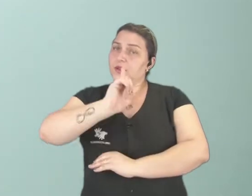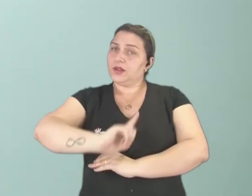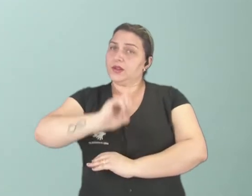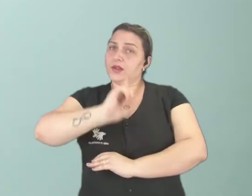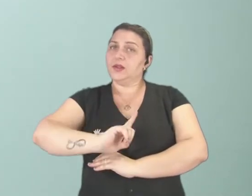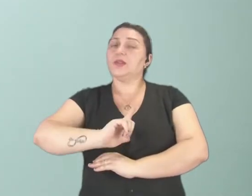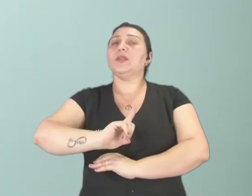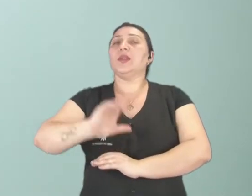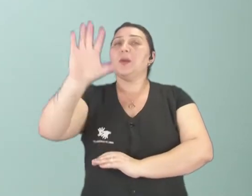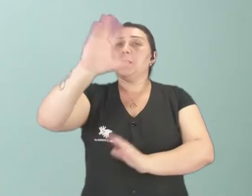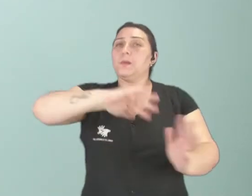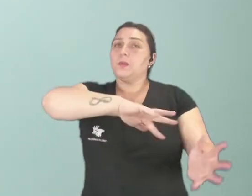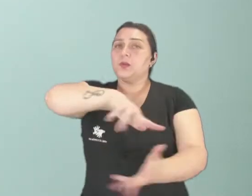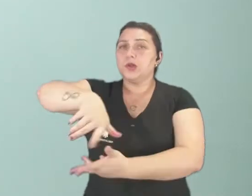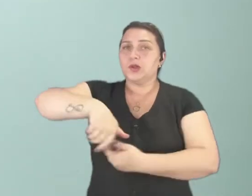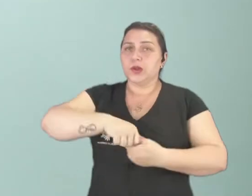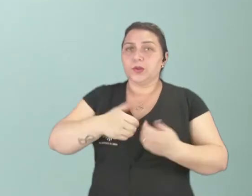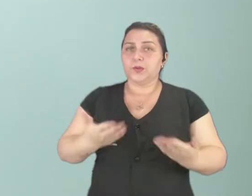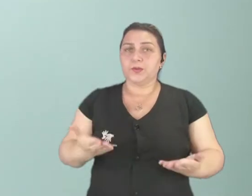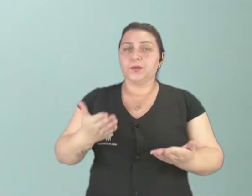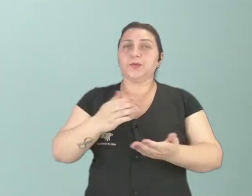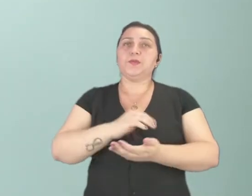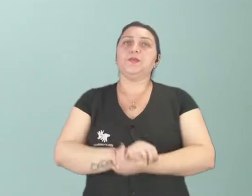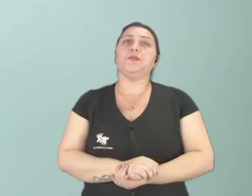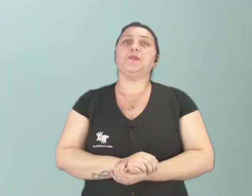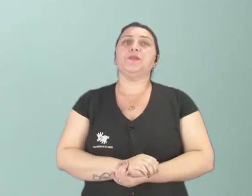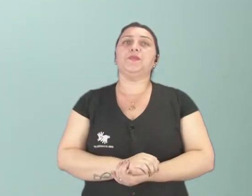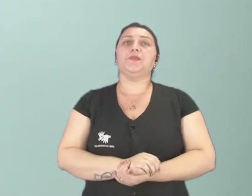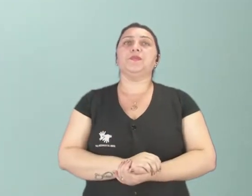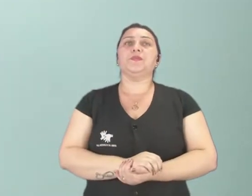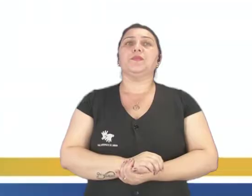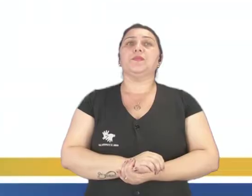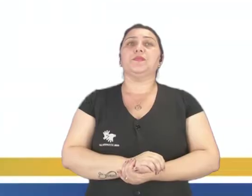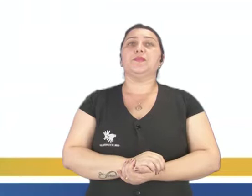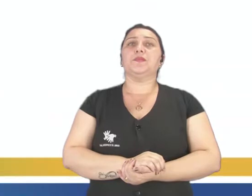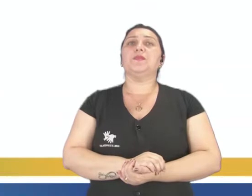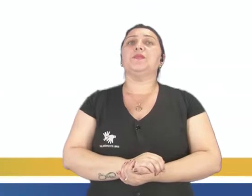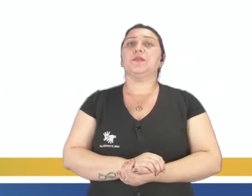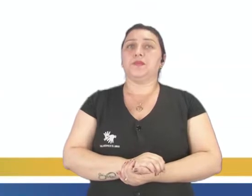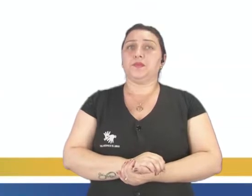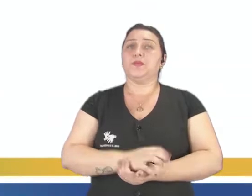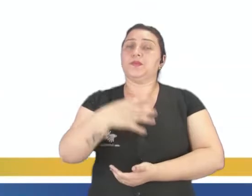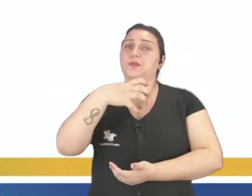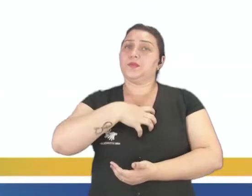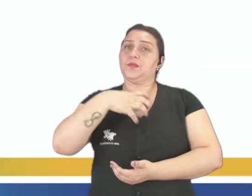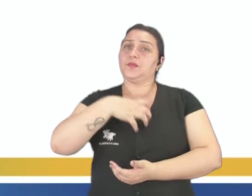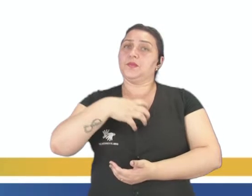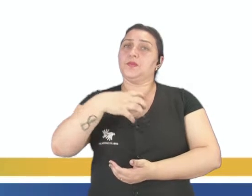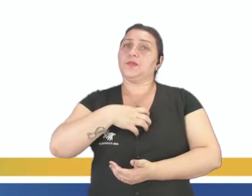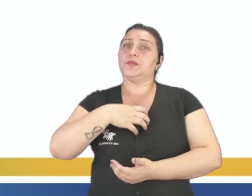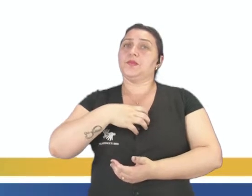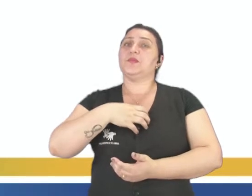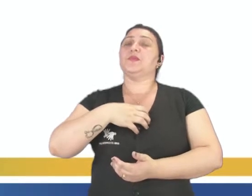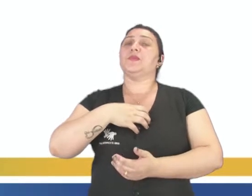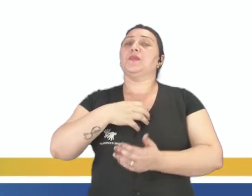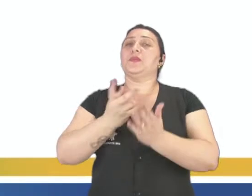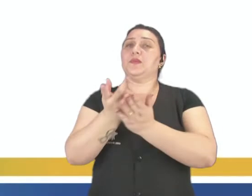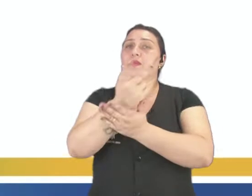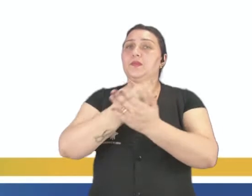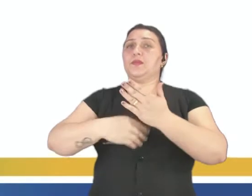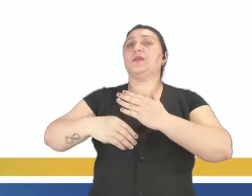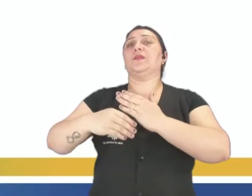literatura mundial, tá bom? Então, vamos lá. Esse estilo, ele floresceu nas artes,